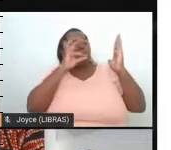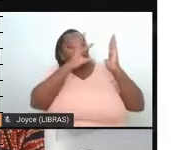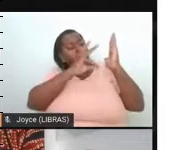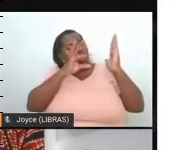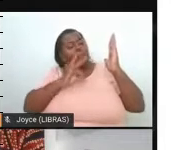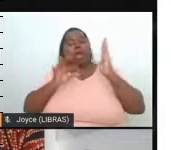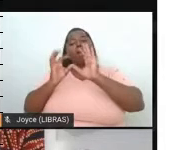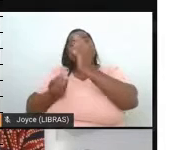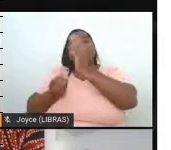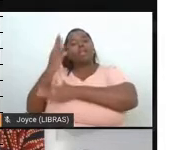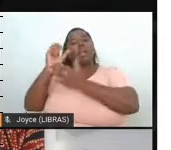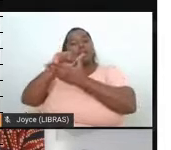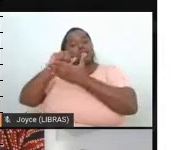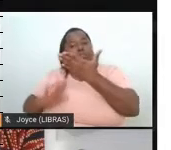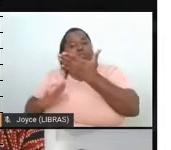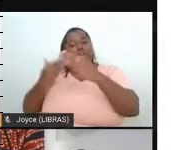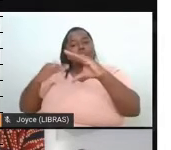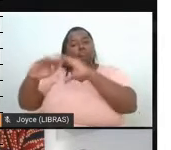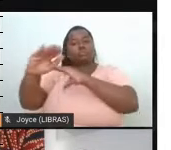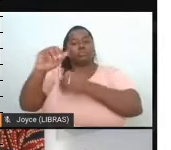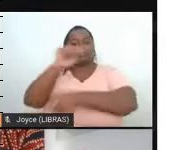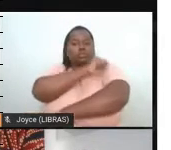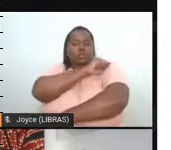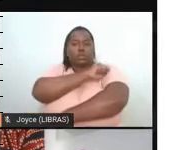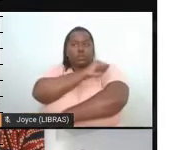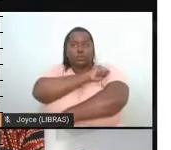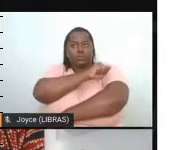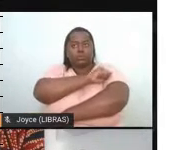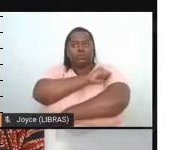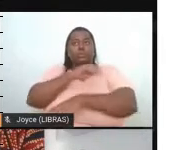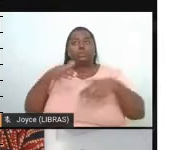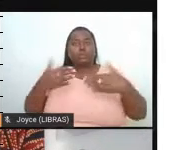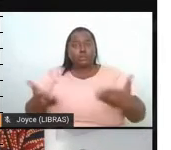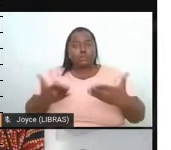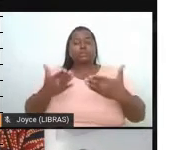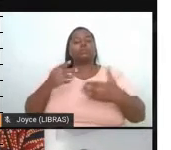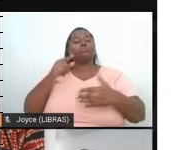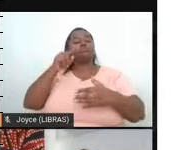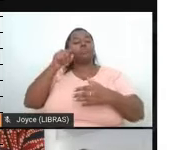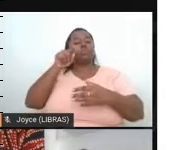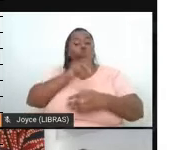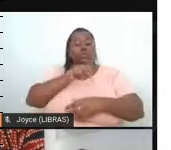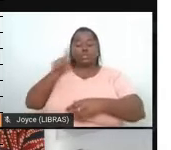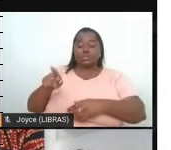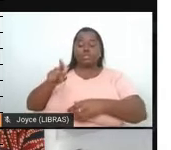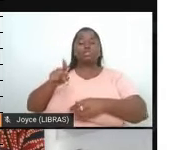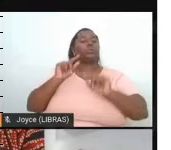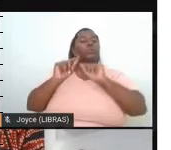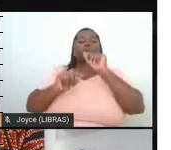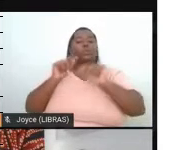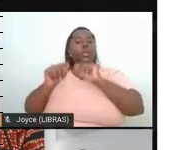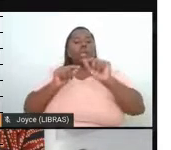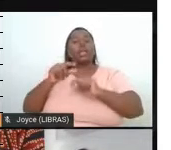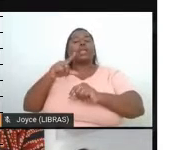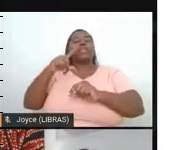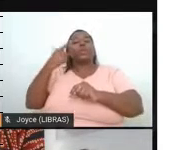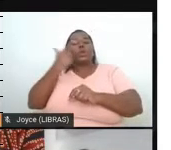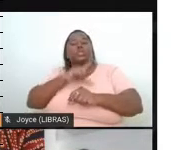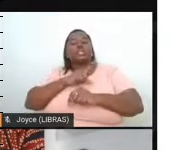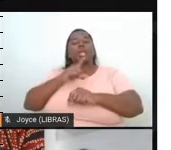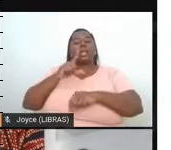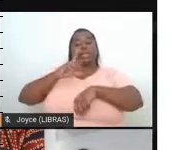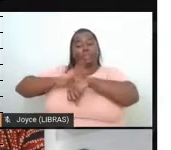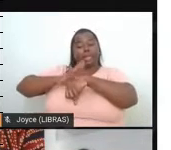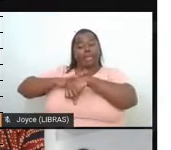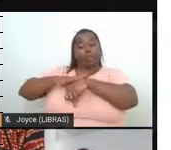tá? Então, é essa ideia do docente passar a dedicar o seu tempo muito mais como um mediador